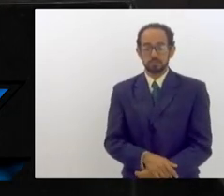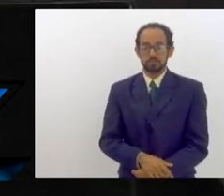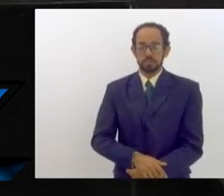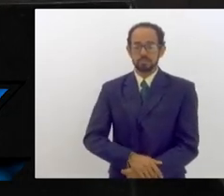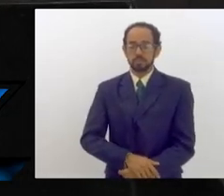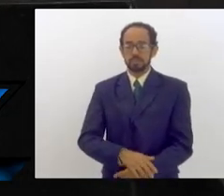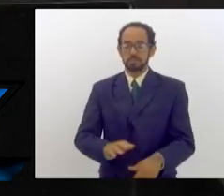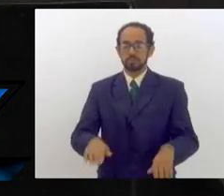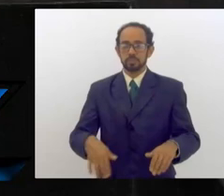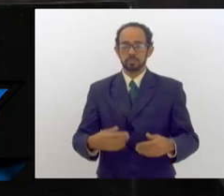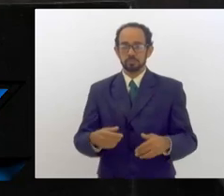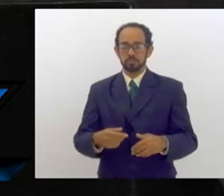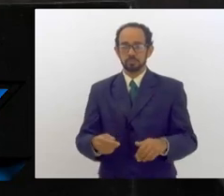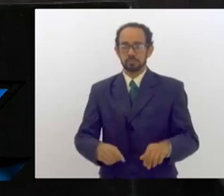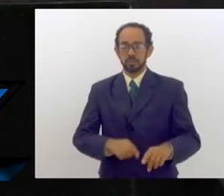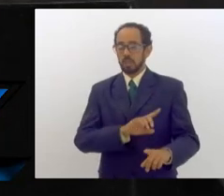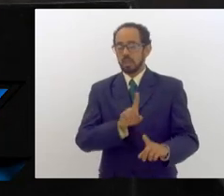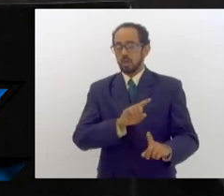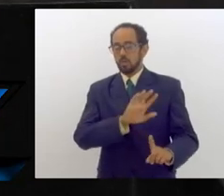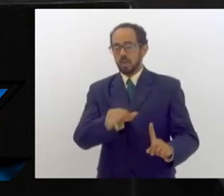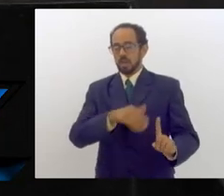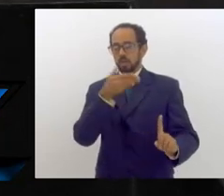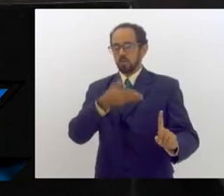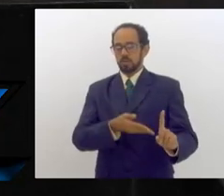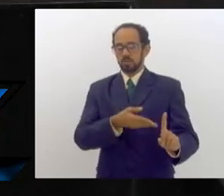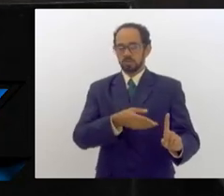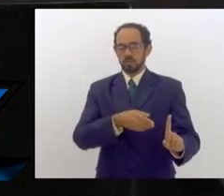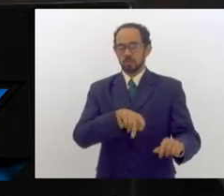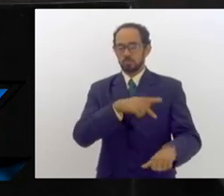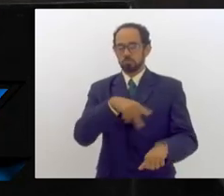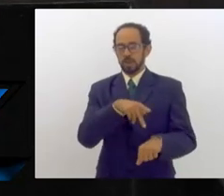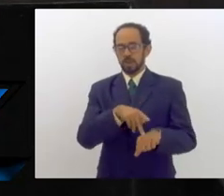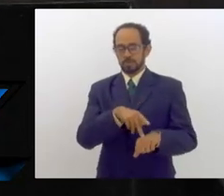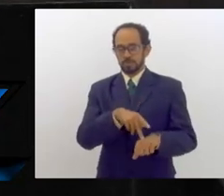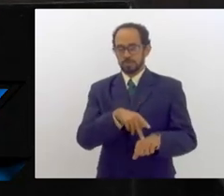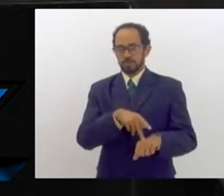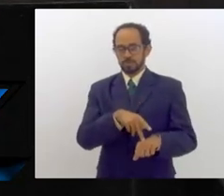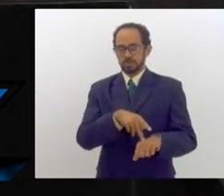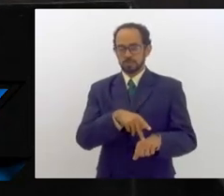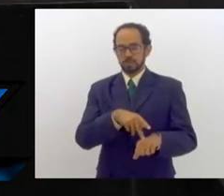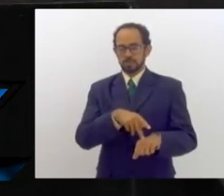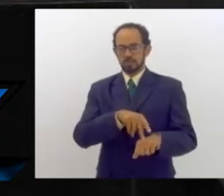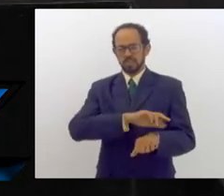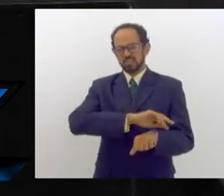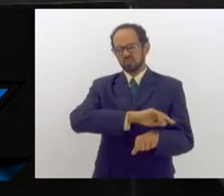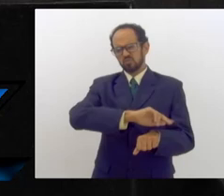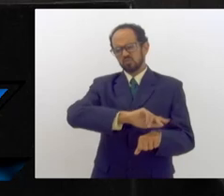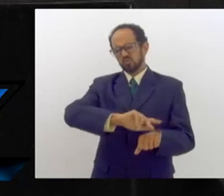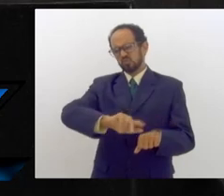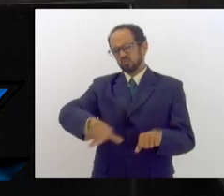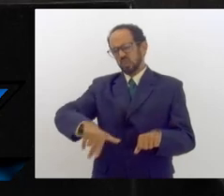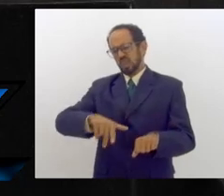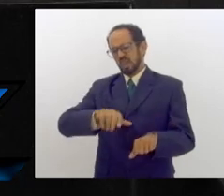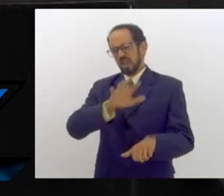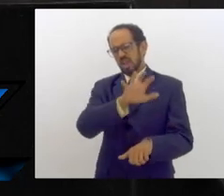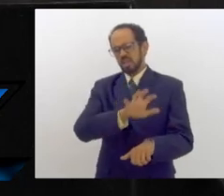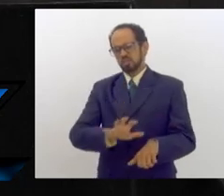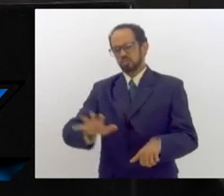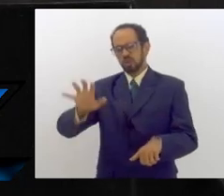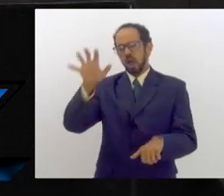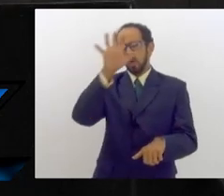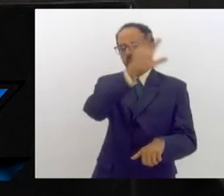colocando e não reconhecendo o nosso país como um país das diversas multiplicidades regionais